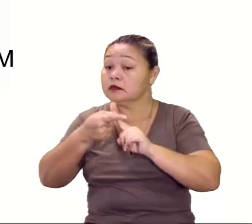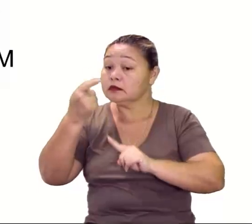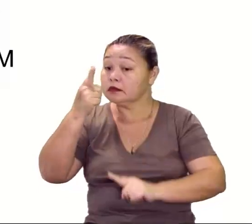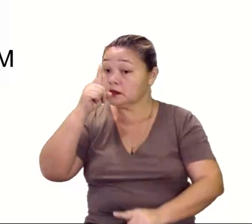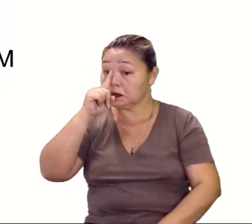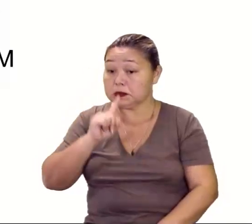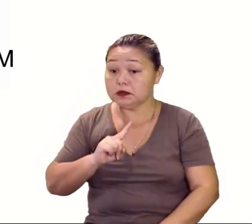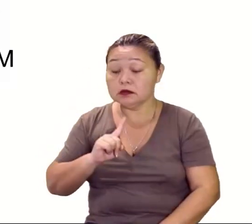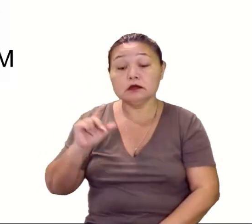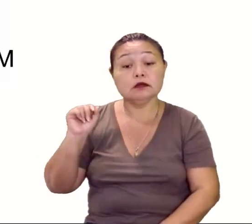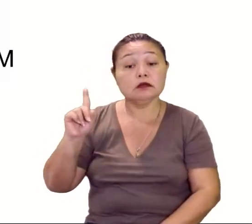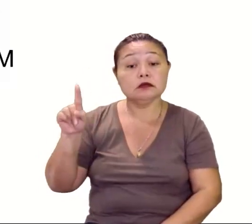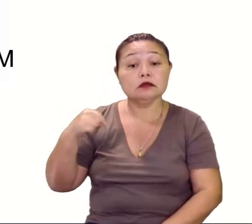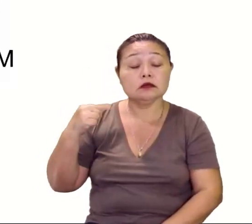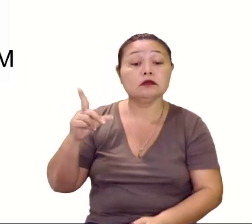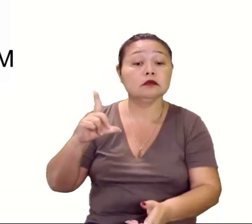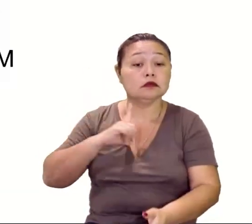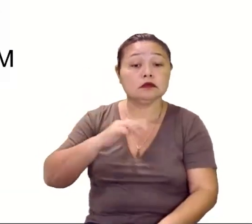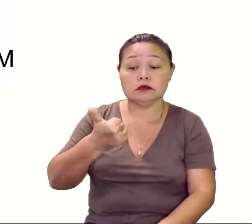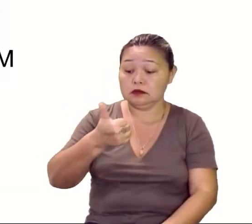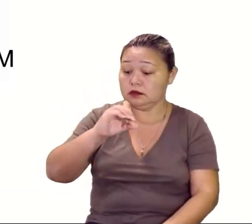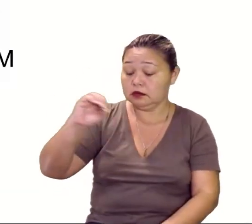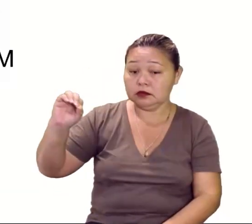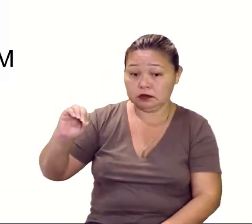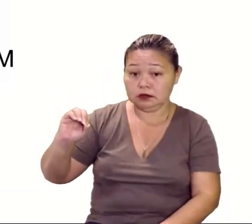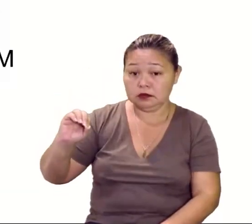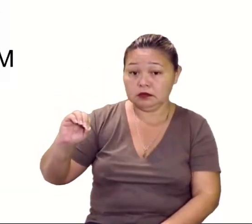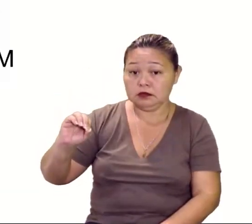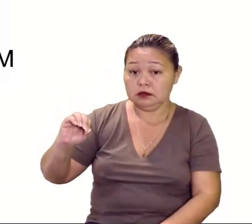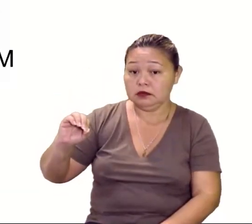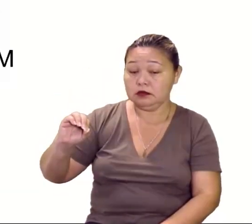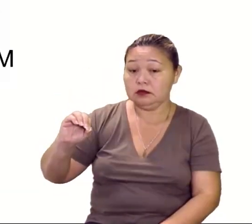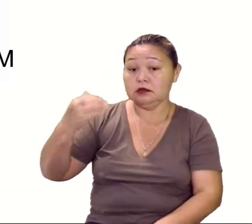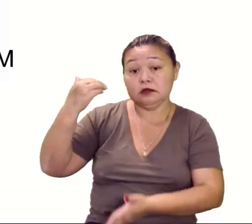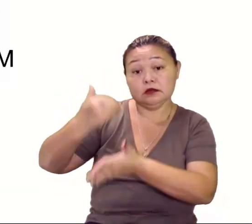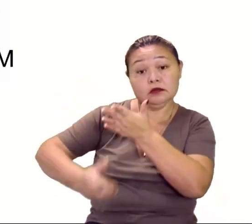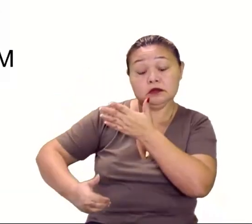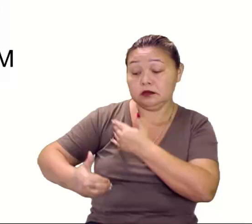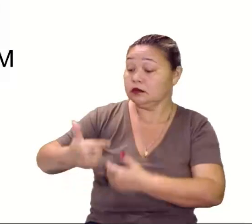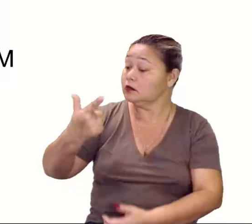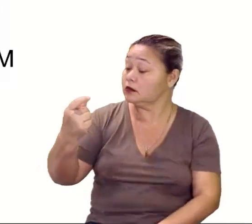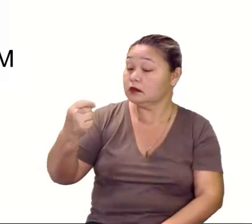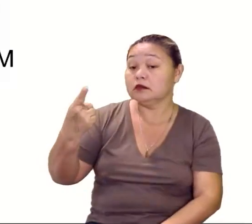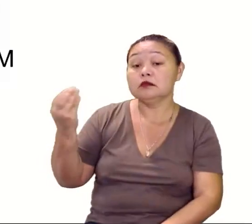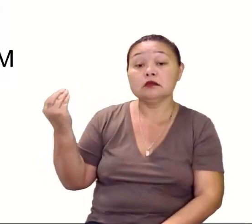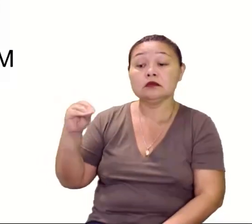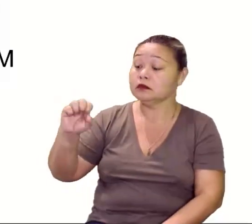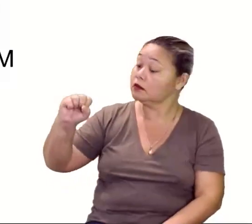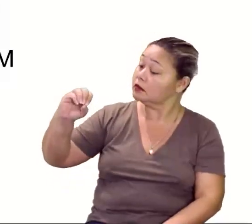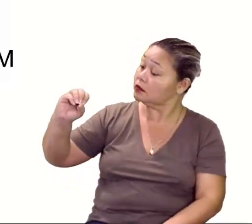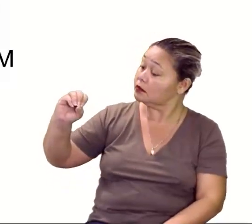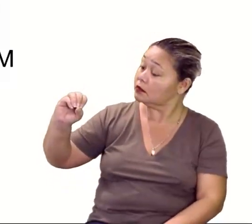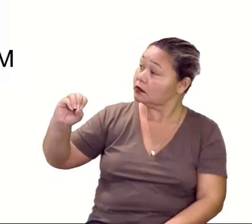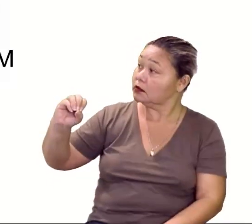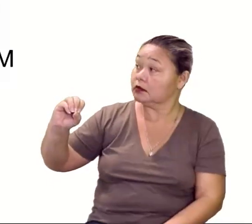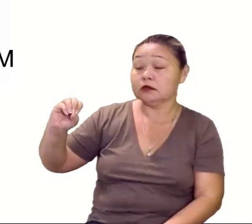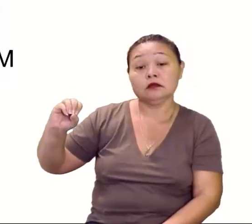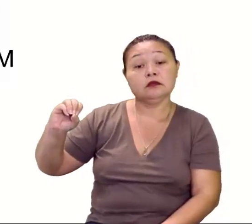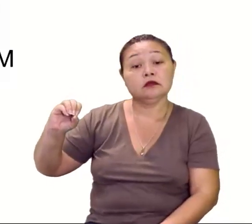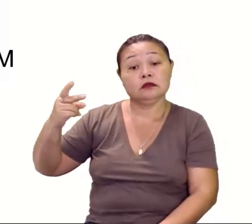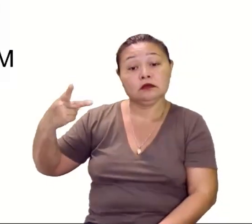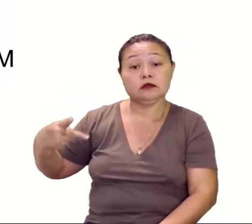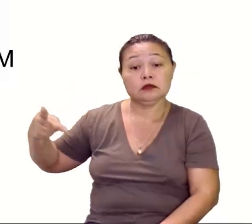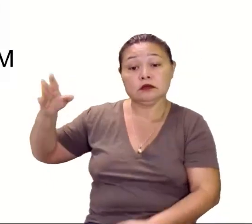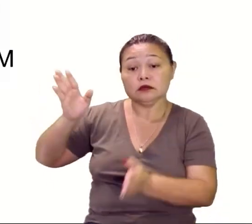Café e milho, eu tinha 100, né? 100 cultivam café e milho. Tira 20 do desconto, sobrou? 80, porque café e